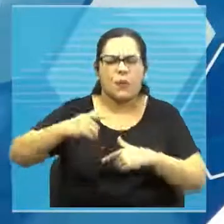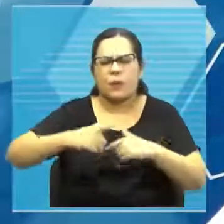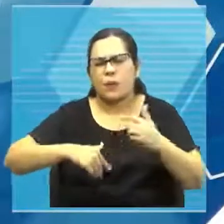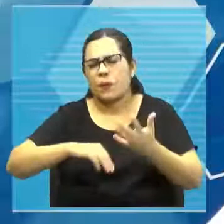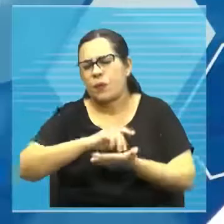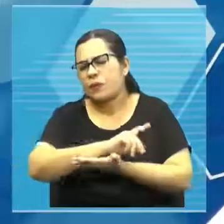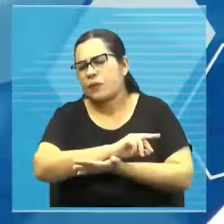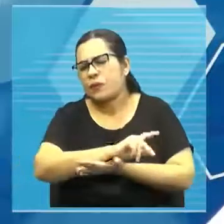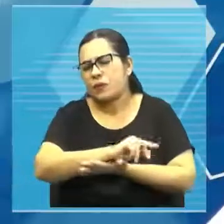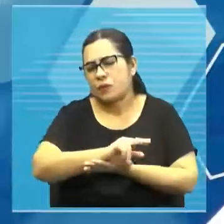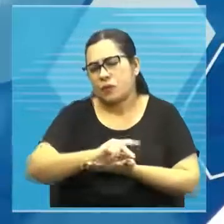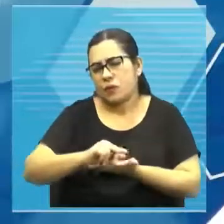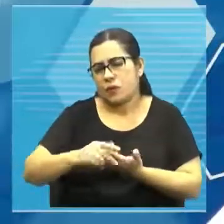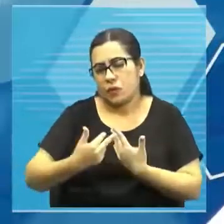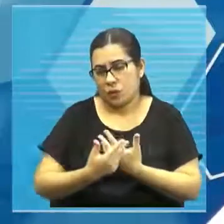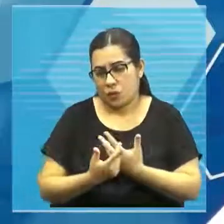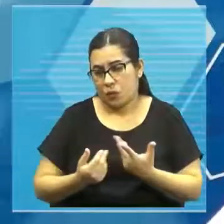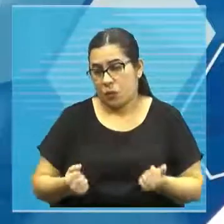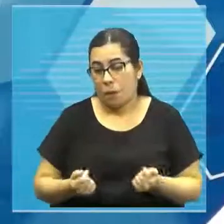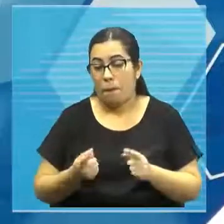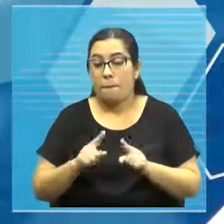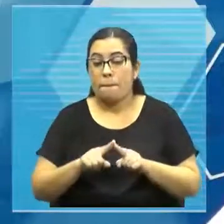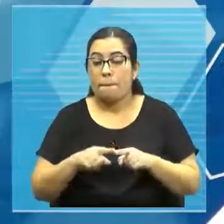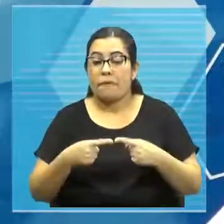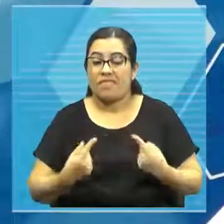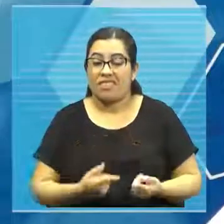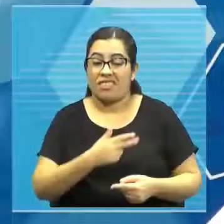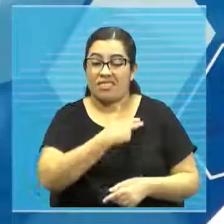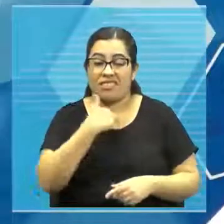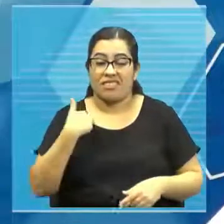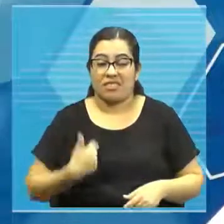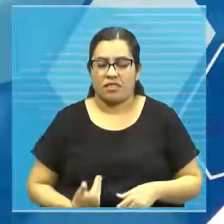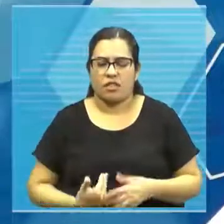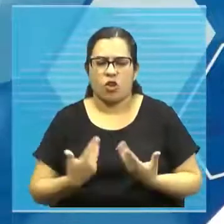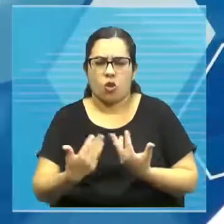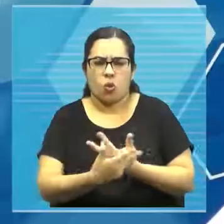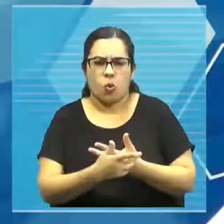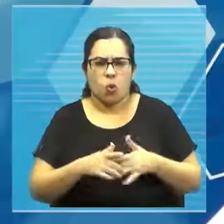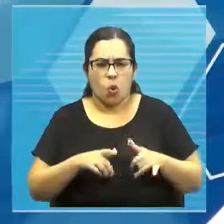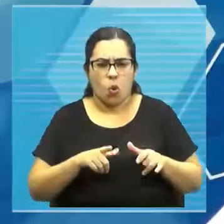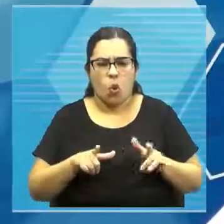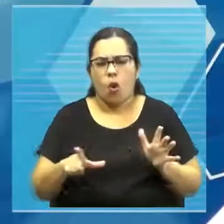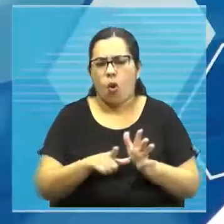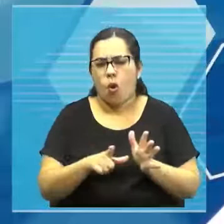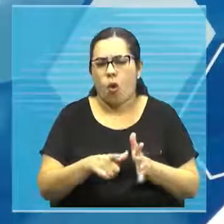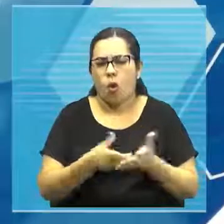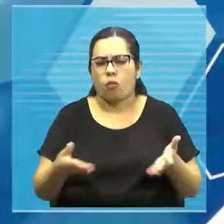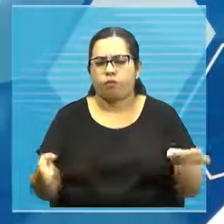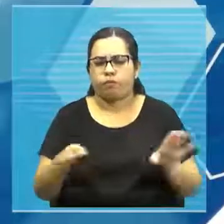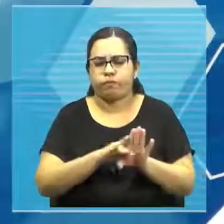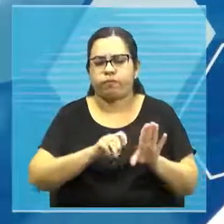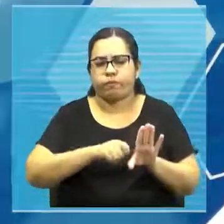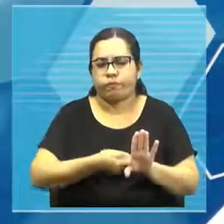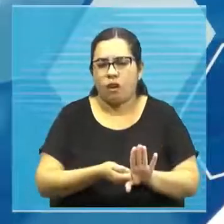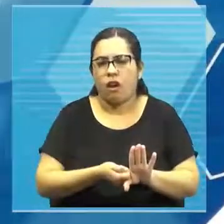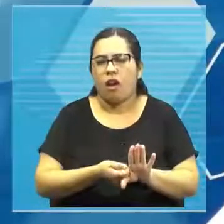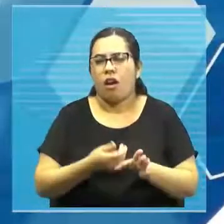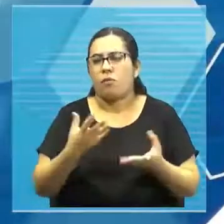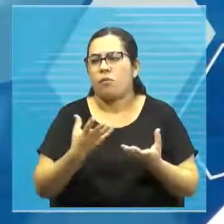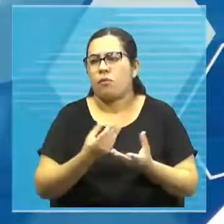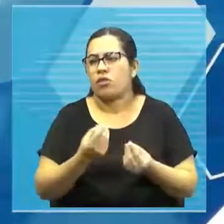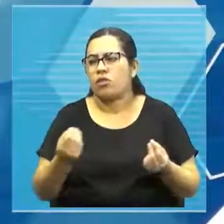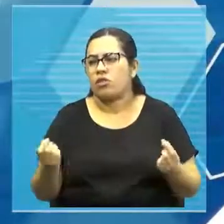matérias-primas de produtos quando ela fecha seus mercados vários produtos da Nike deixando chegar lá na economia